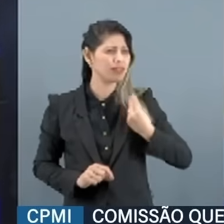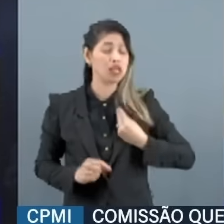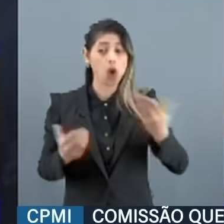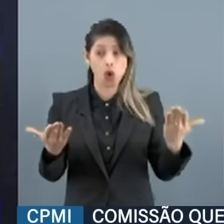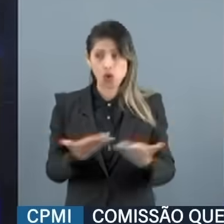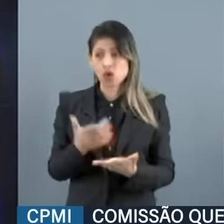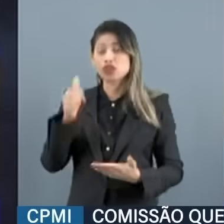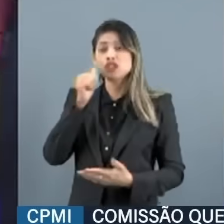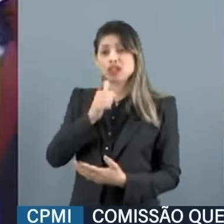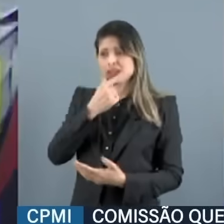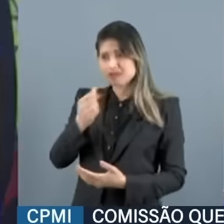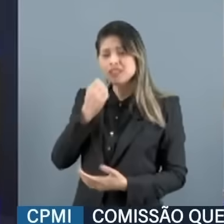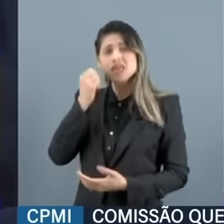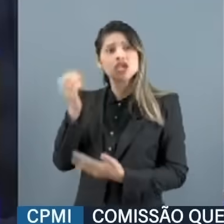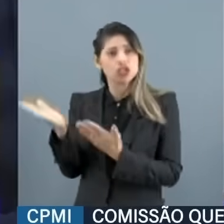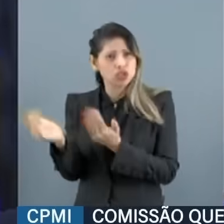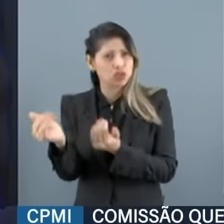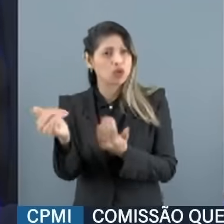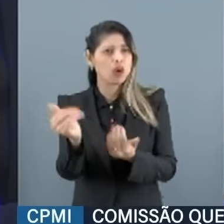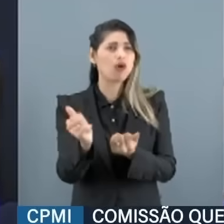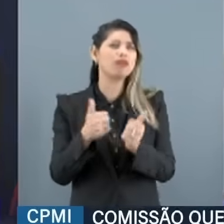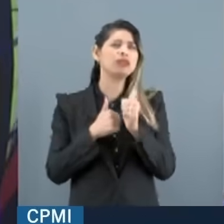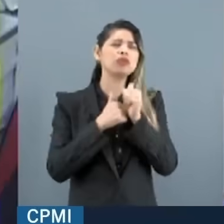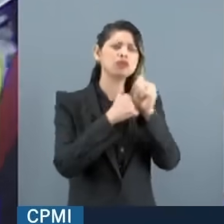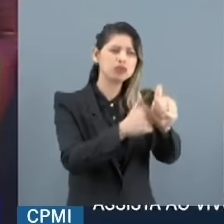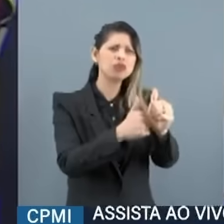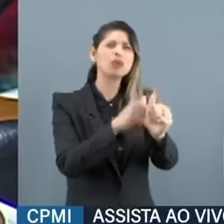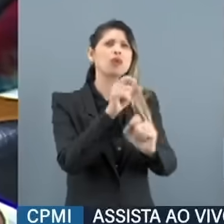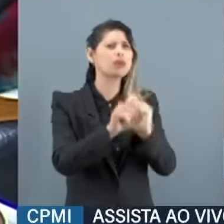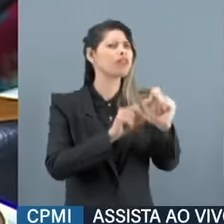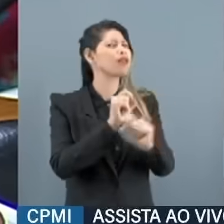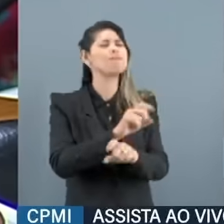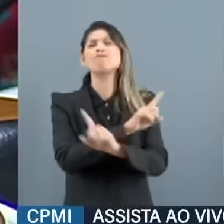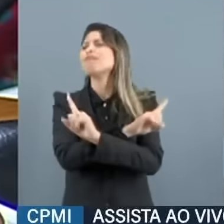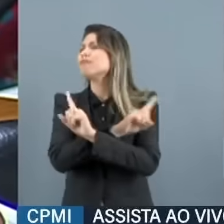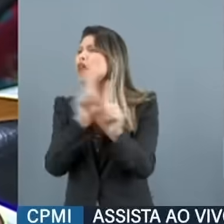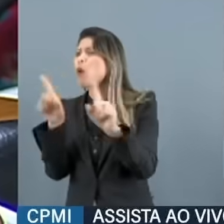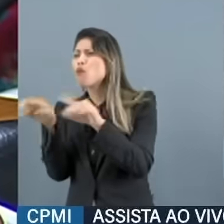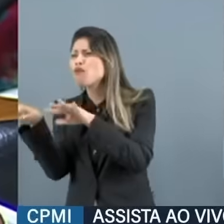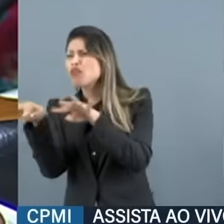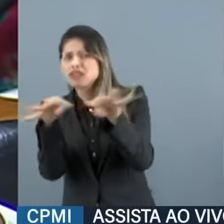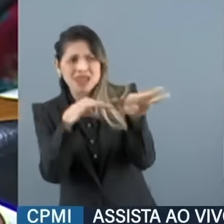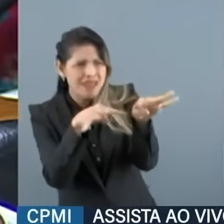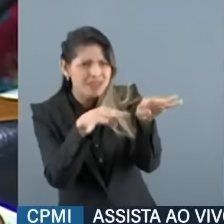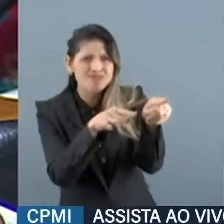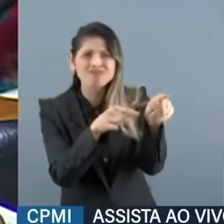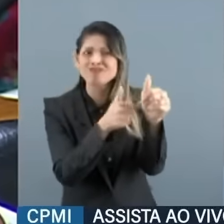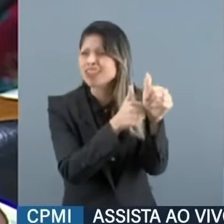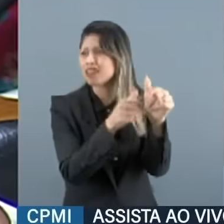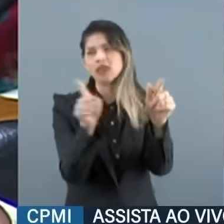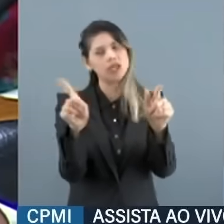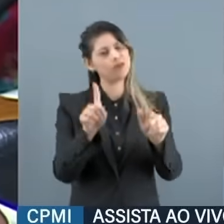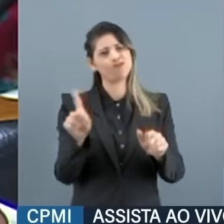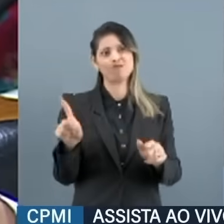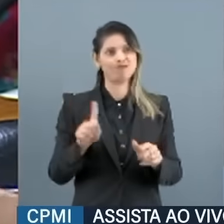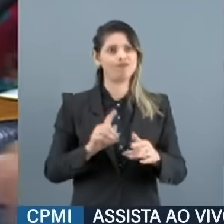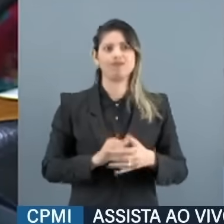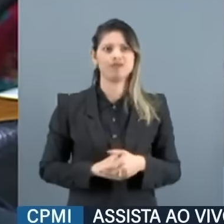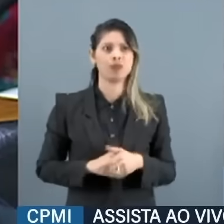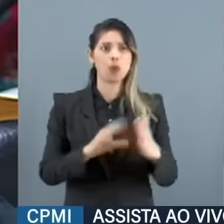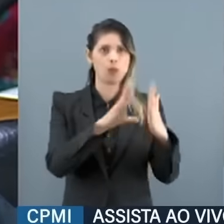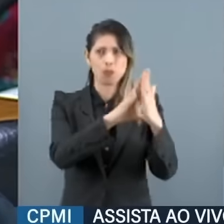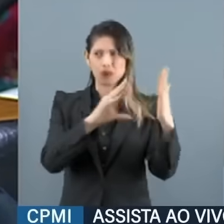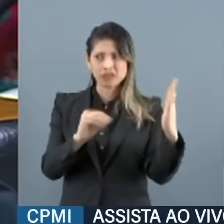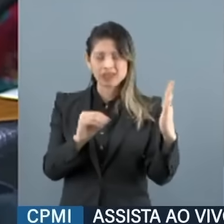Walter, os jovens que estão nos acompanhando, não sigam o seu exemplo. Presta atenção, Walter. Daqui